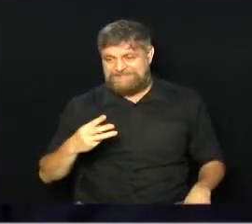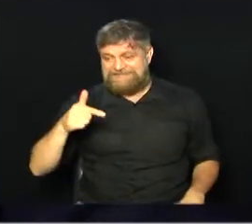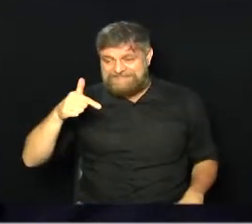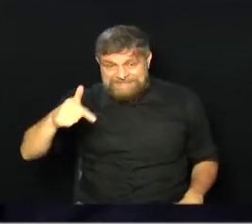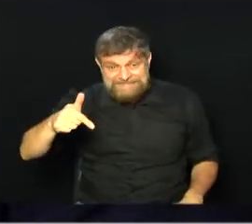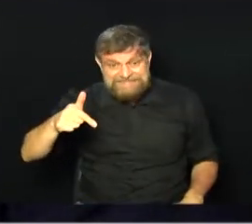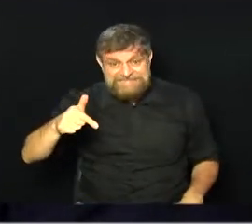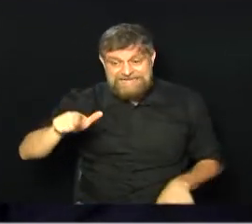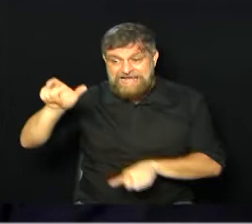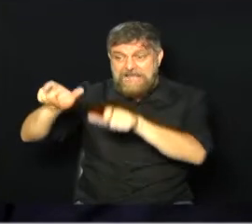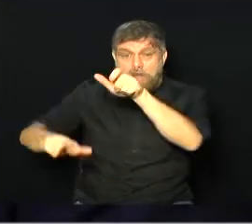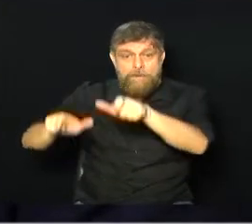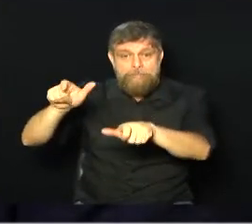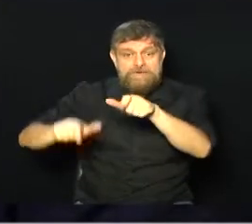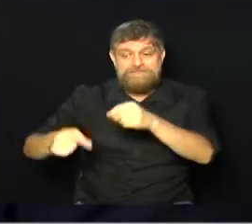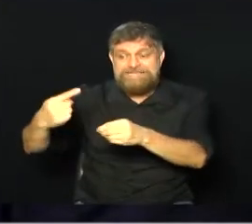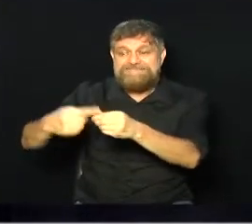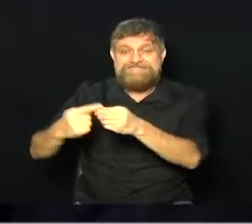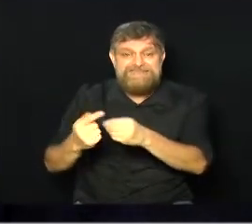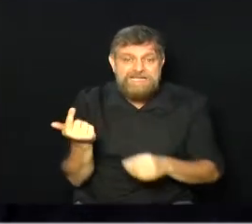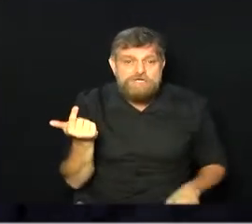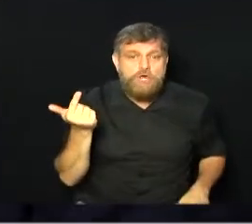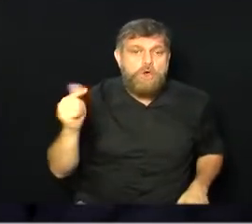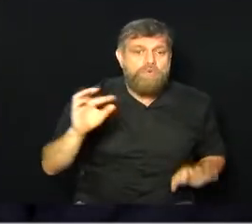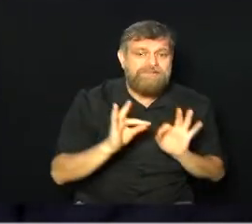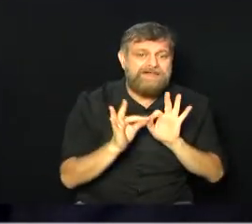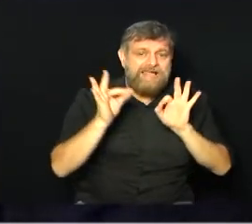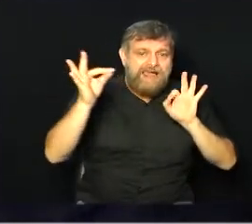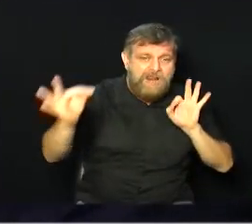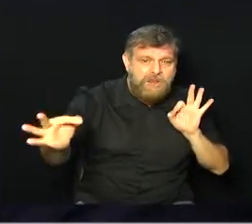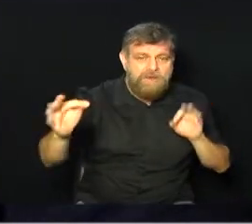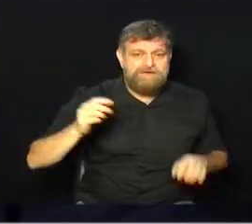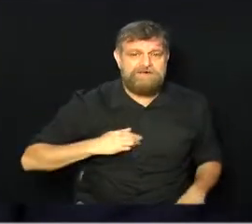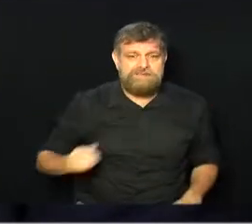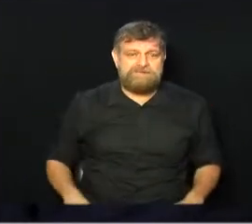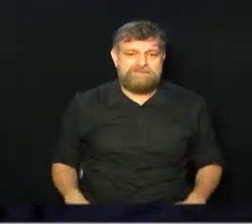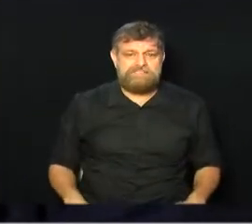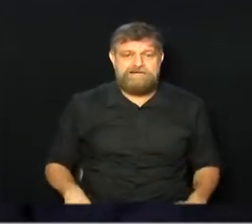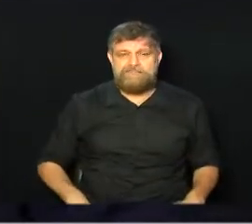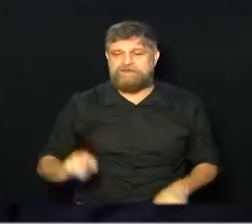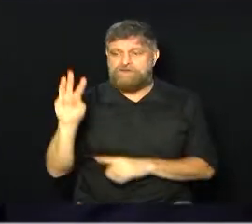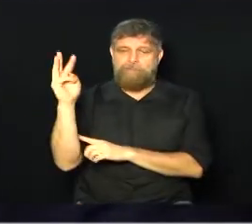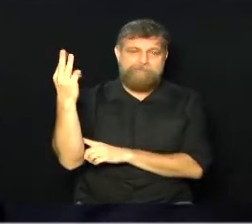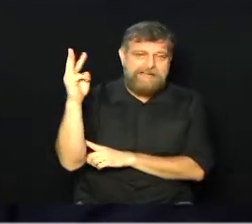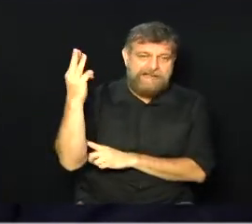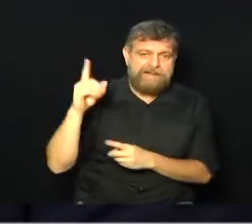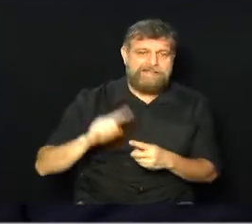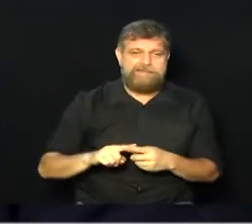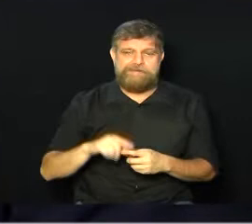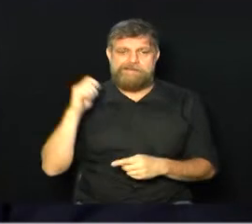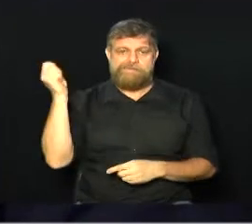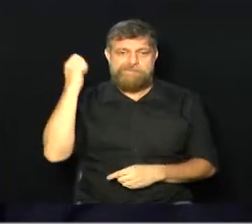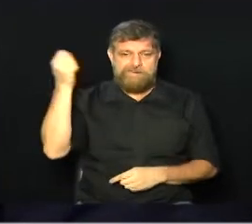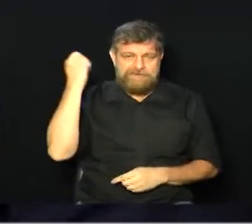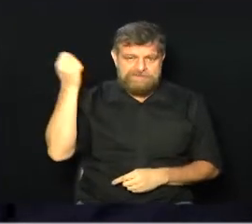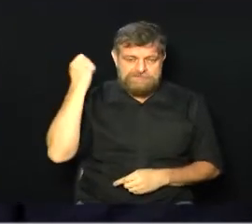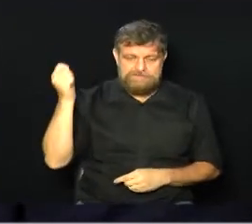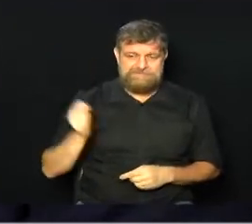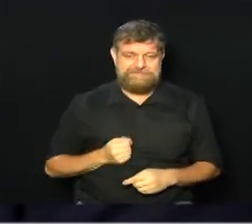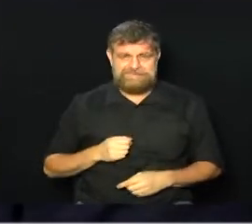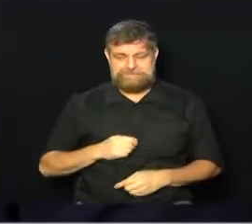Campinas, fora da região. Então, são jogadores, um vem do Sergipe, o outro vem do Maranhão, o outro vem do Rio Grande do Sul.